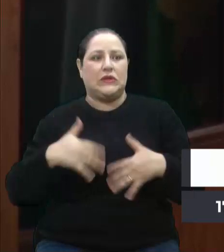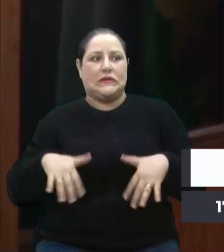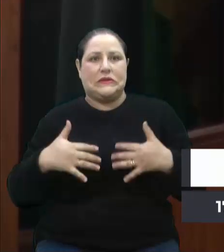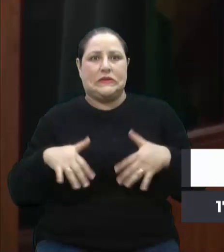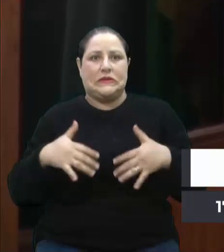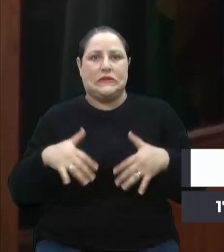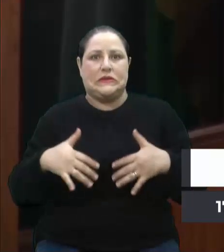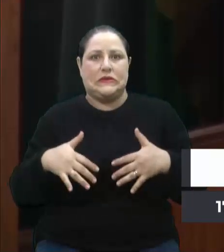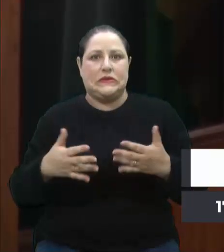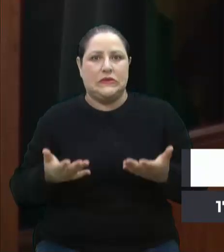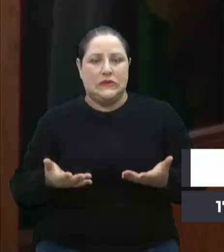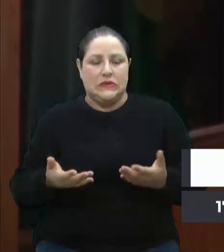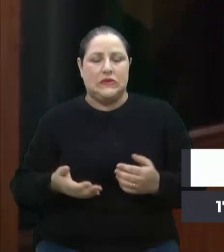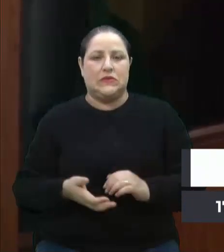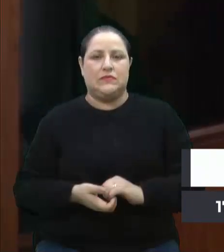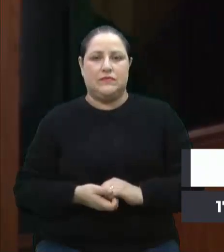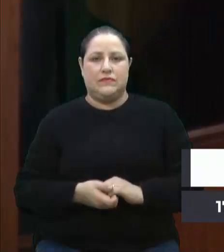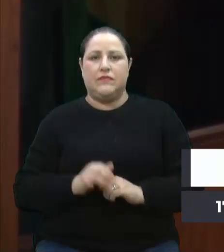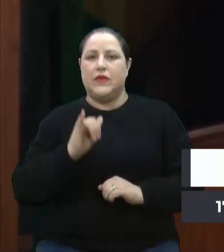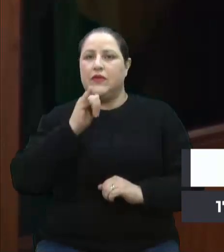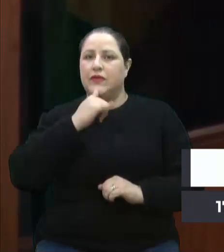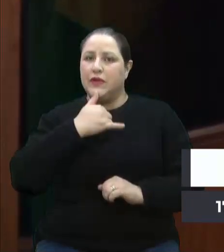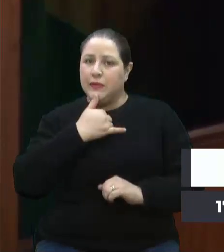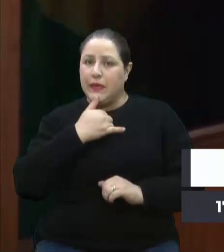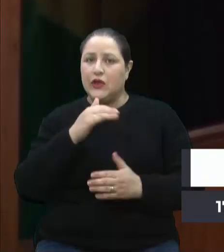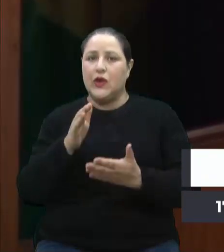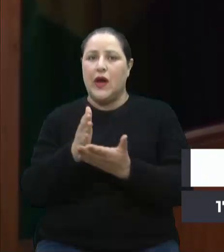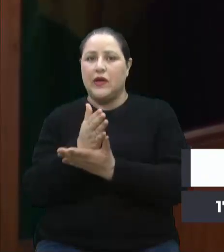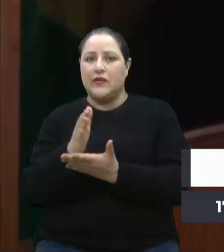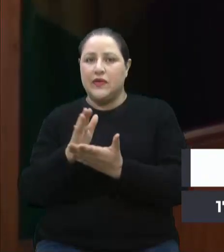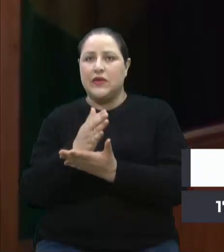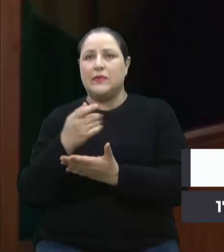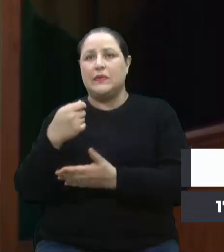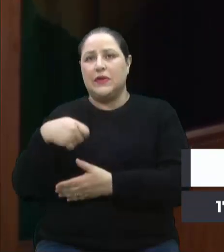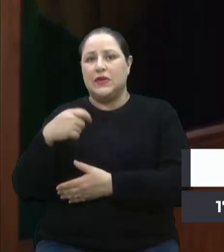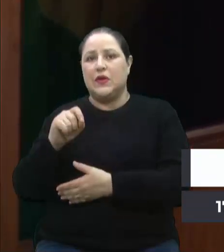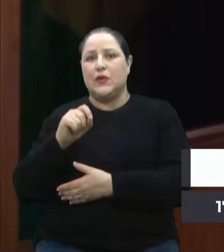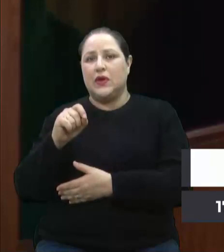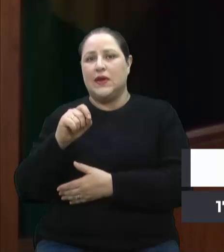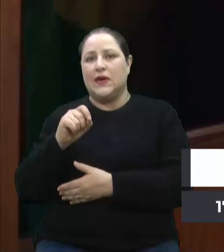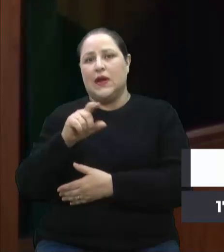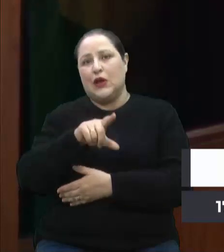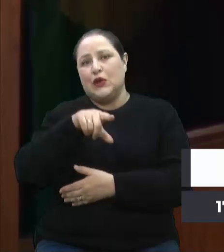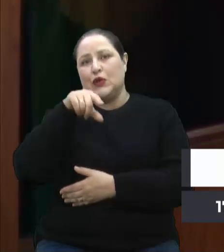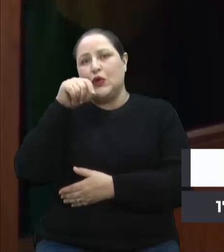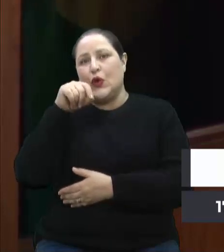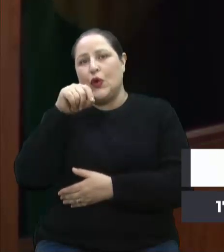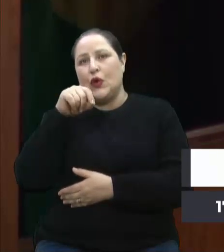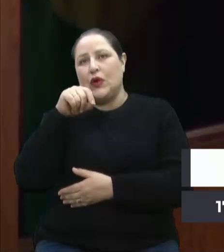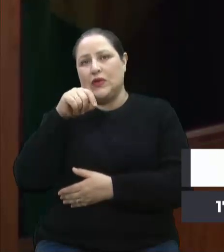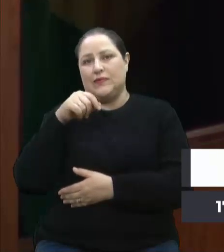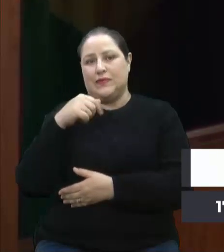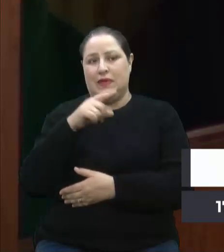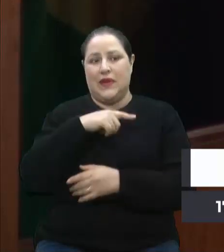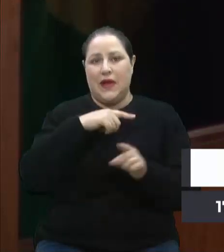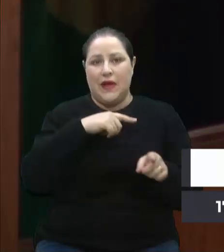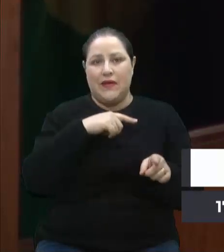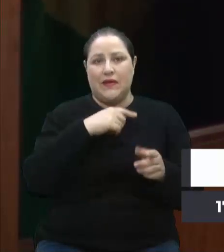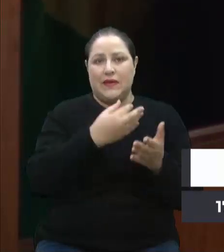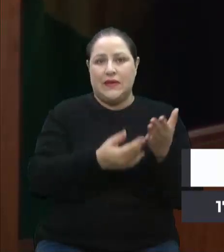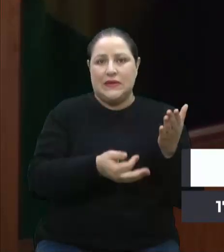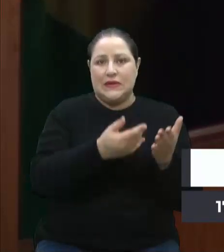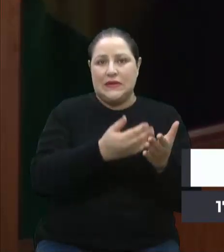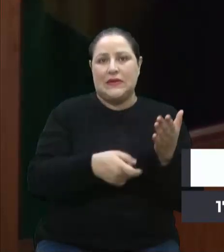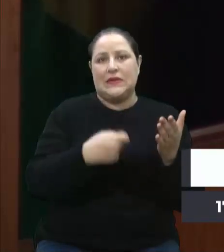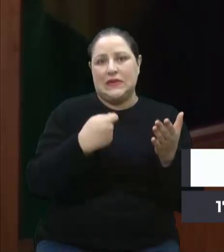é infelizmente chegamos Às vezes a situação de ter que escolher o pouco que nós temos nós temos